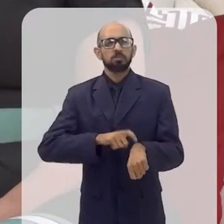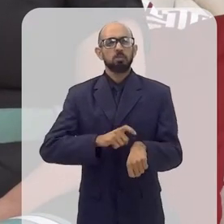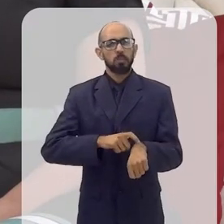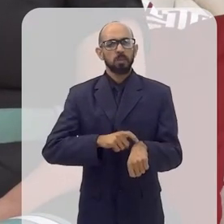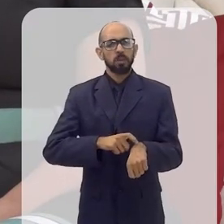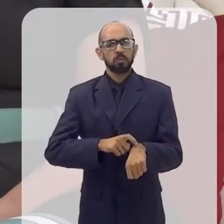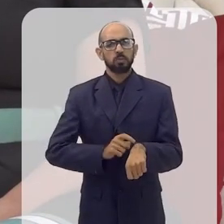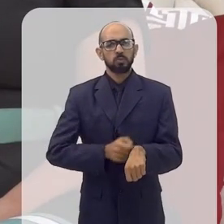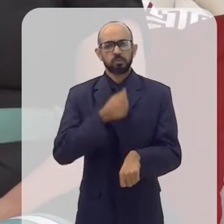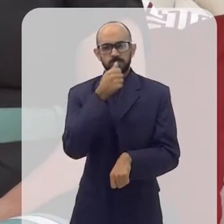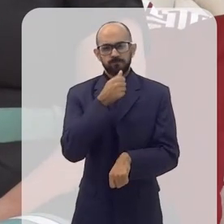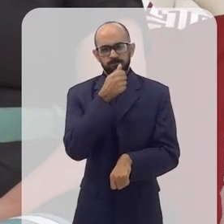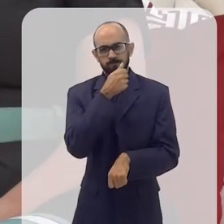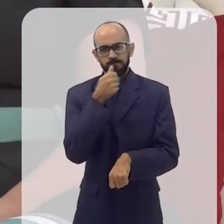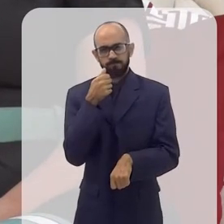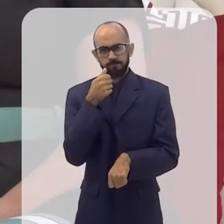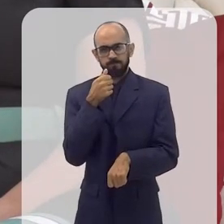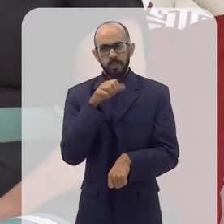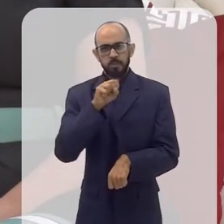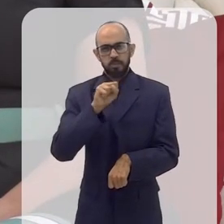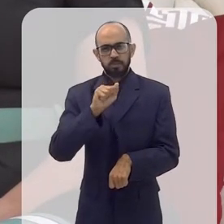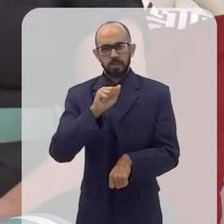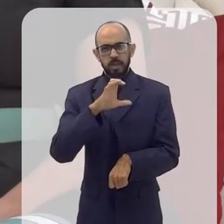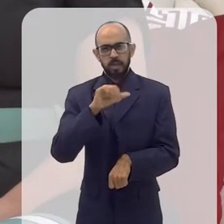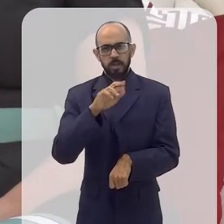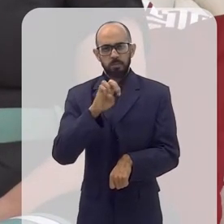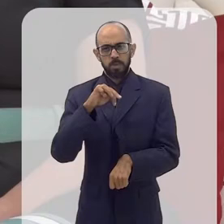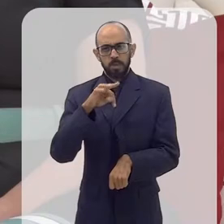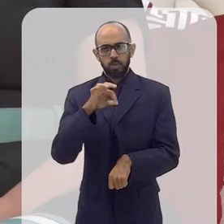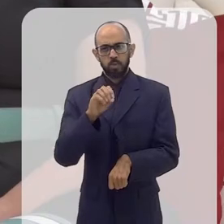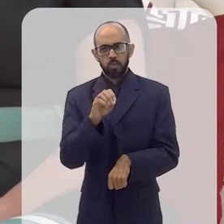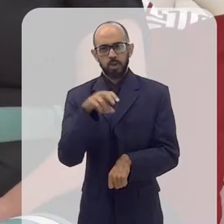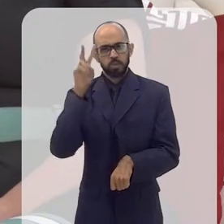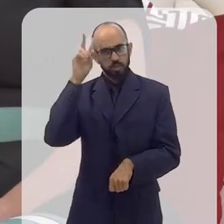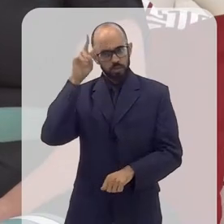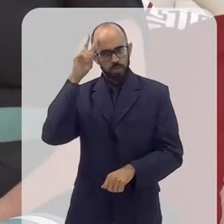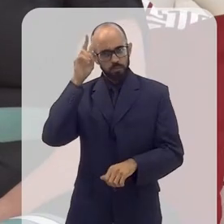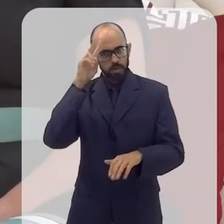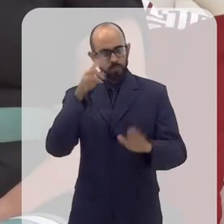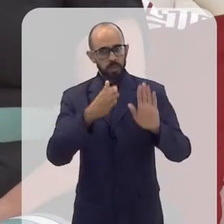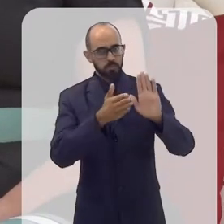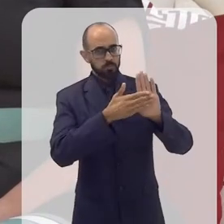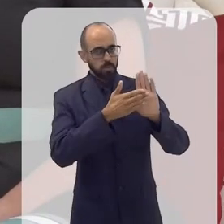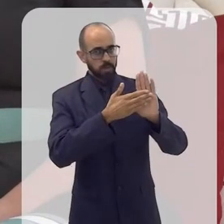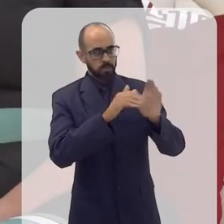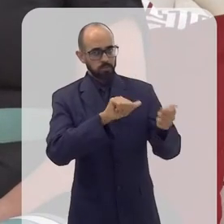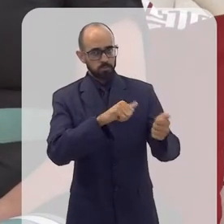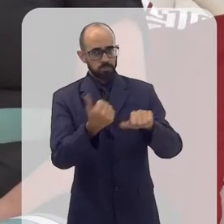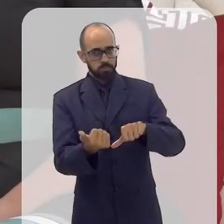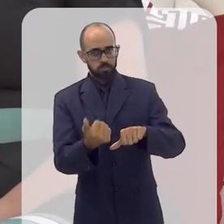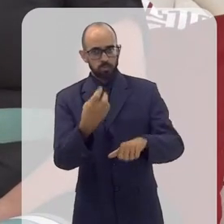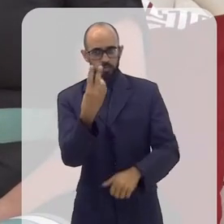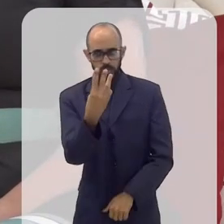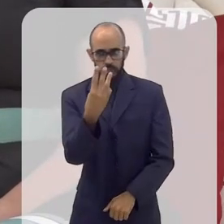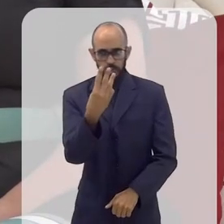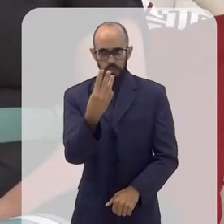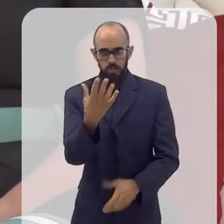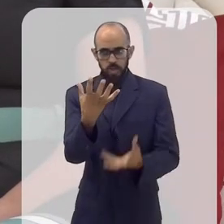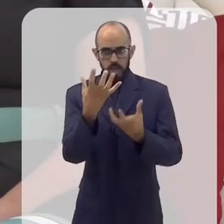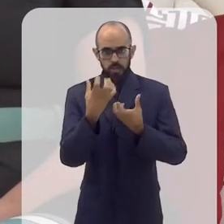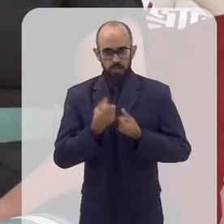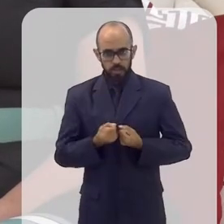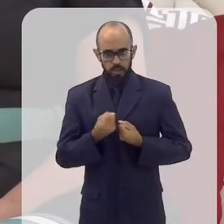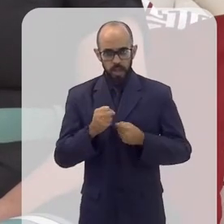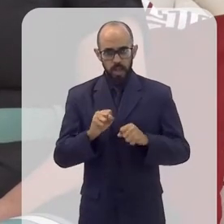ordenança do sacramento, nós relembramos as promessas que nós fizemos no batismo, que são três. Tomar sobre nós o